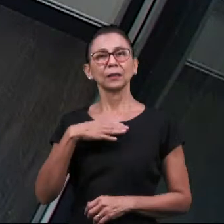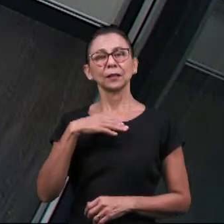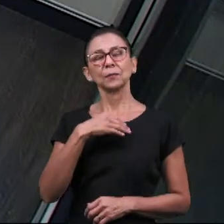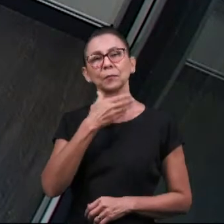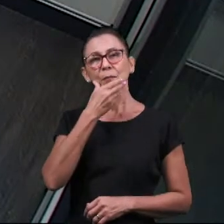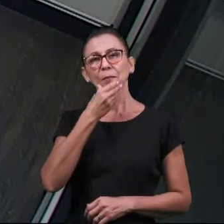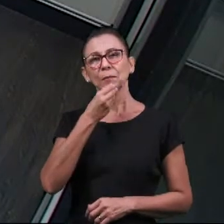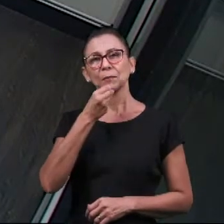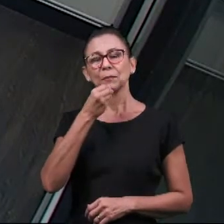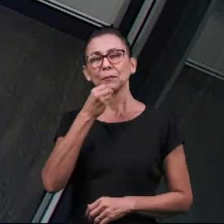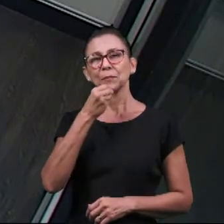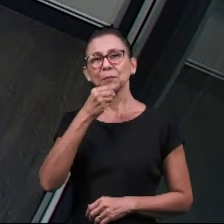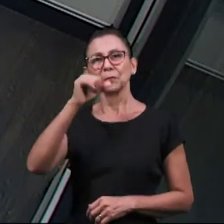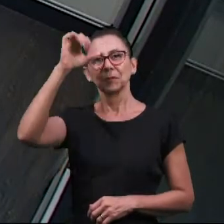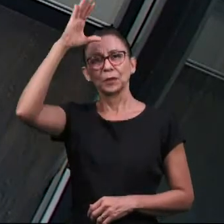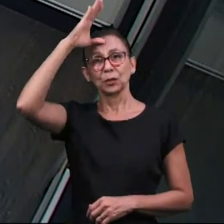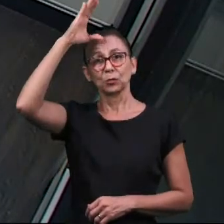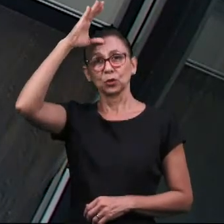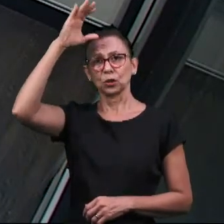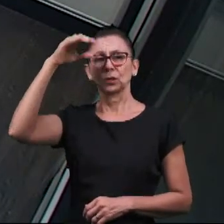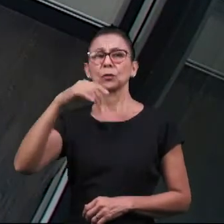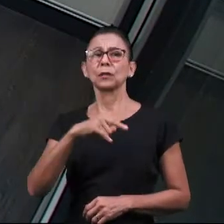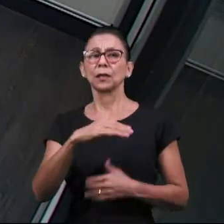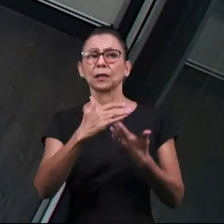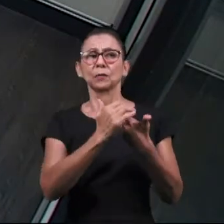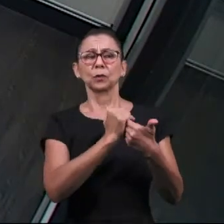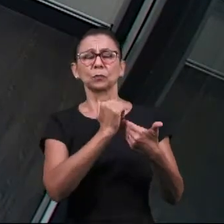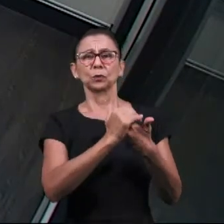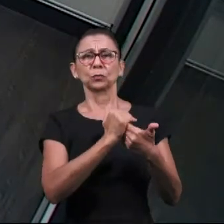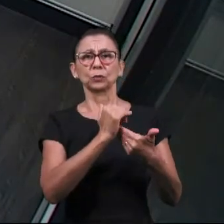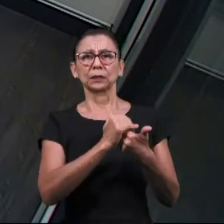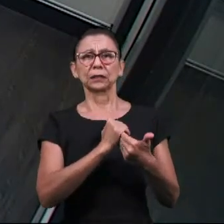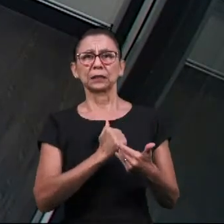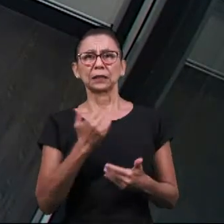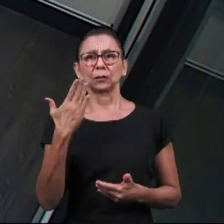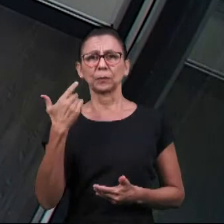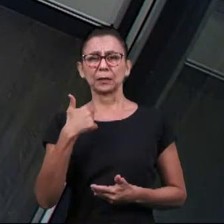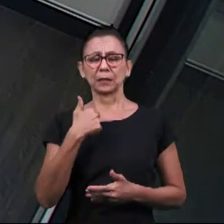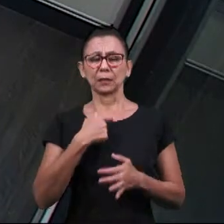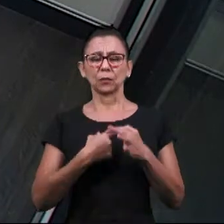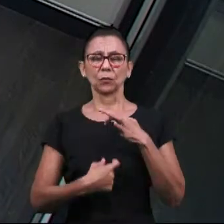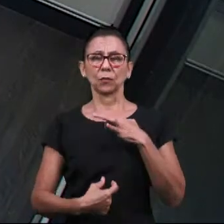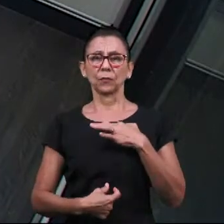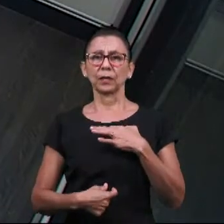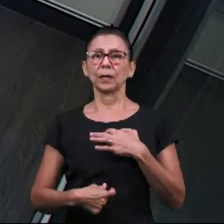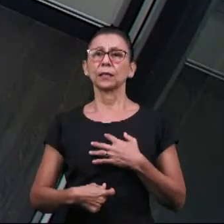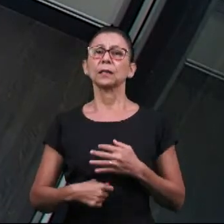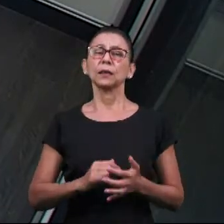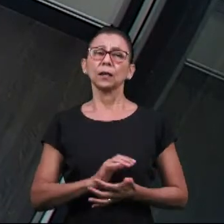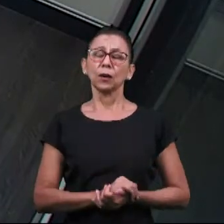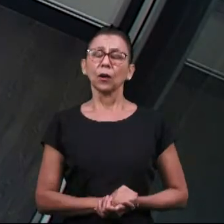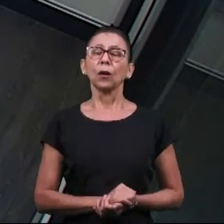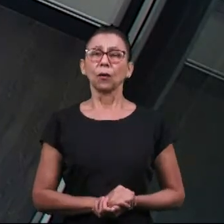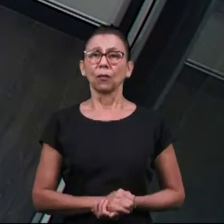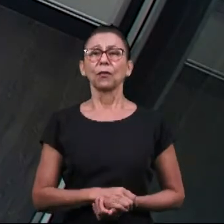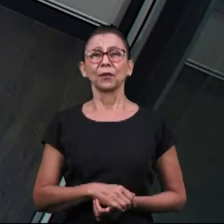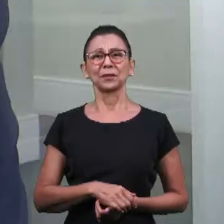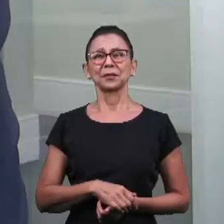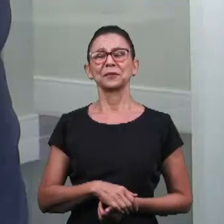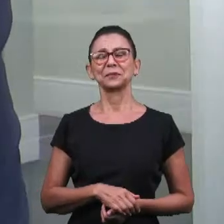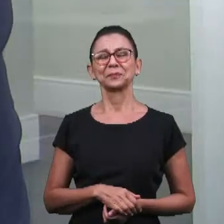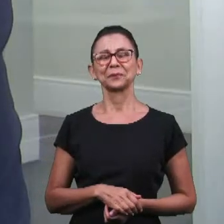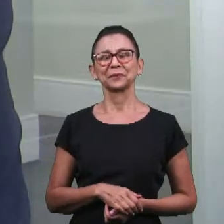muitos conselhos quando eu era obreiro, né? Ele às vezes conversava comigo e dizia: Márcio, um dia você deve ser pastor, eu